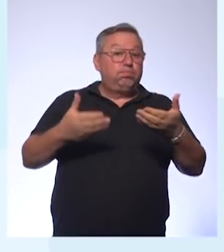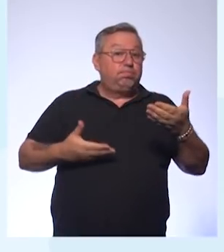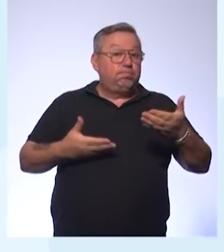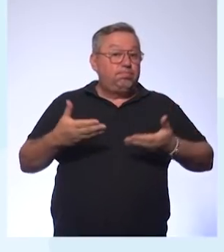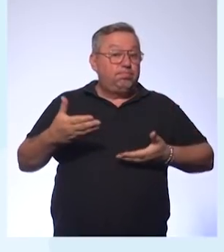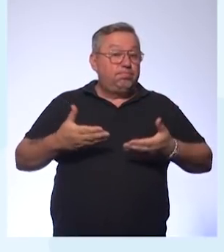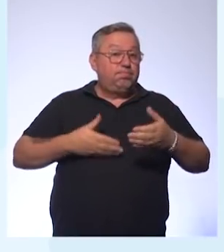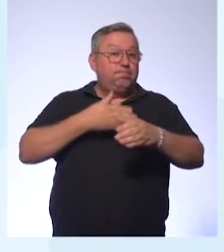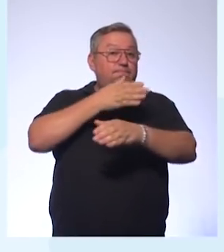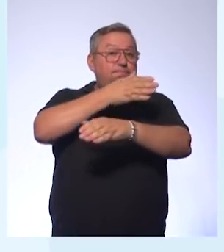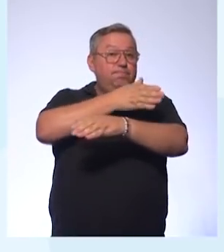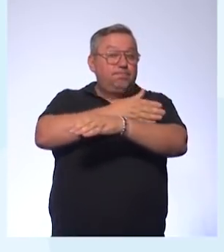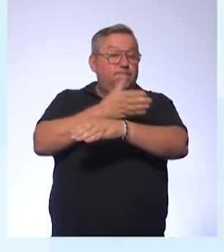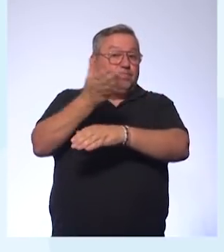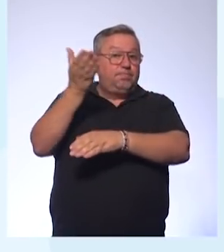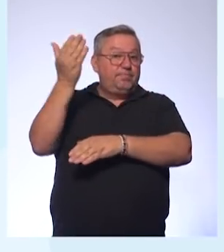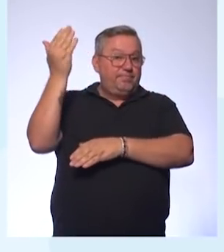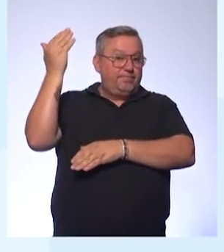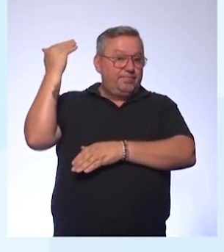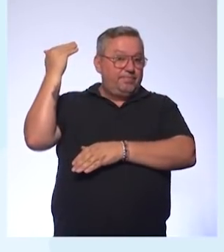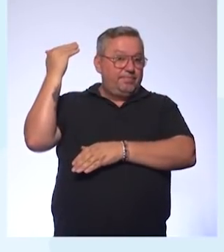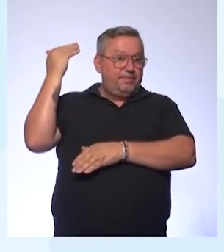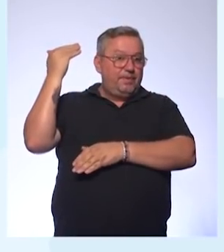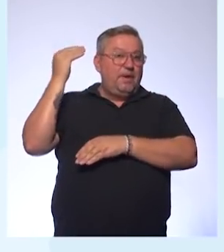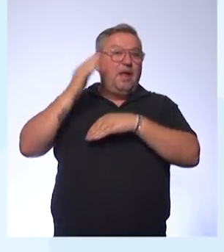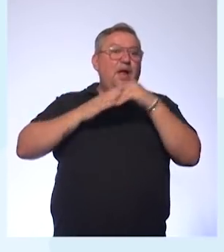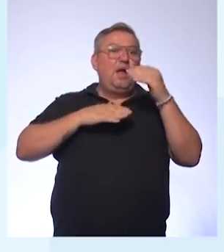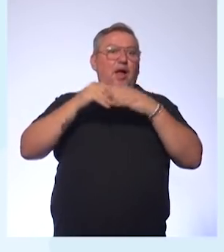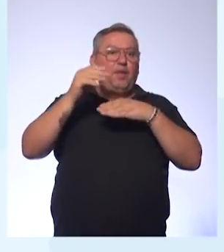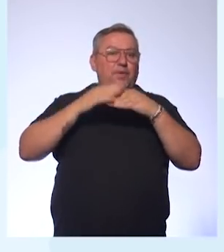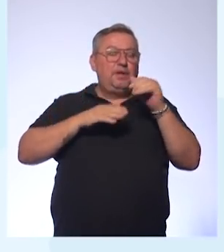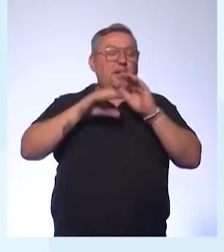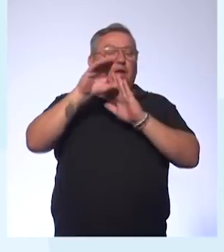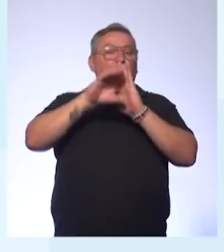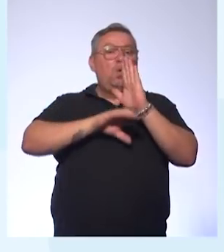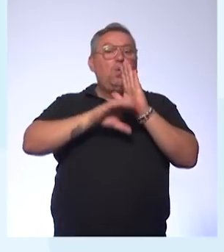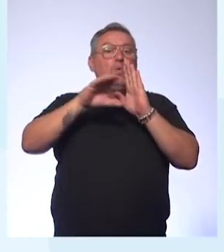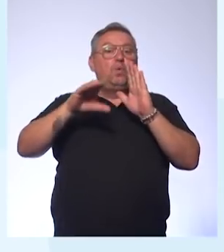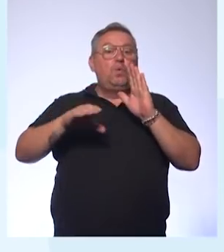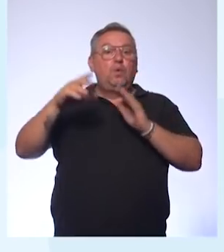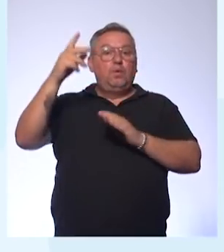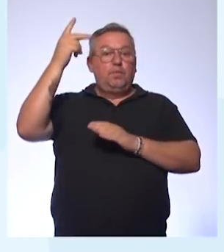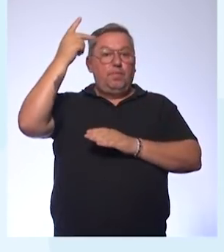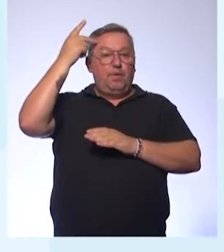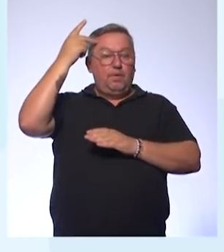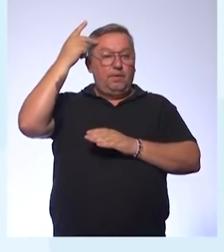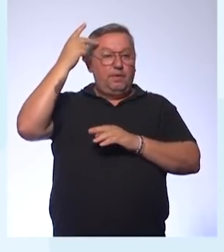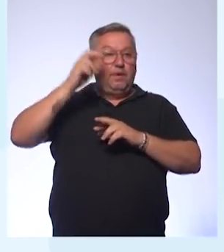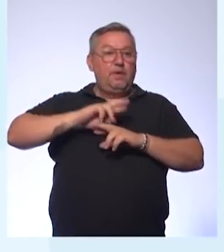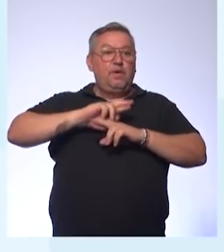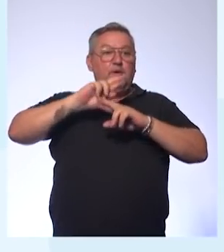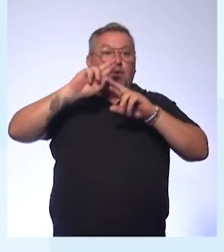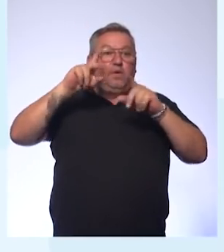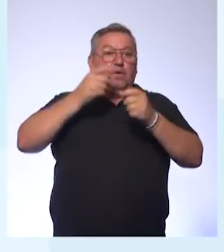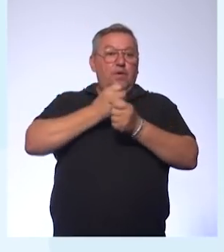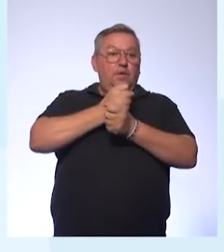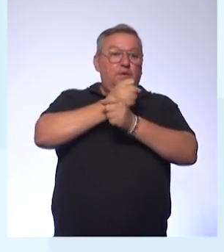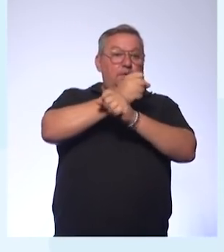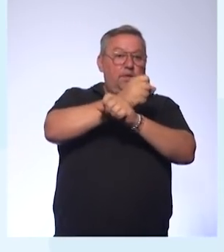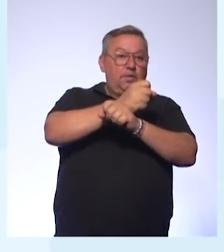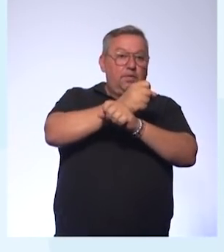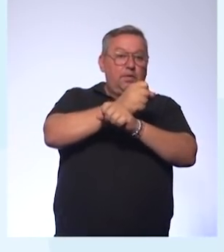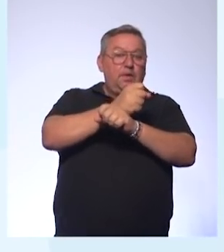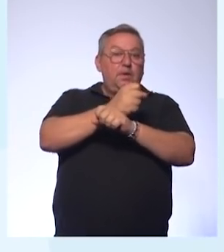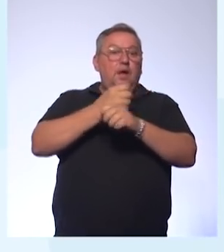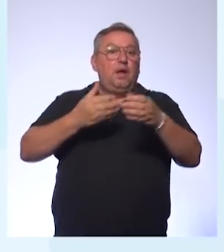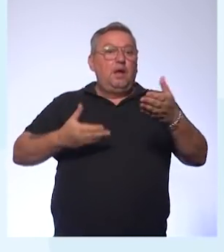Idade Média e Antiguidade. Habilidade do currículo paulista. Diferenciar escravidão,